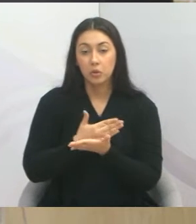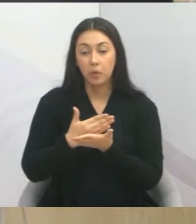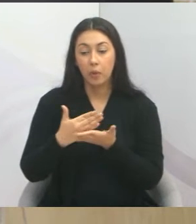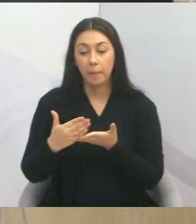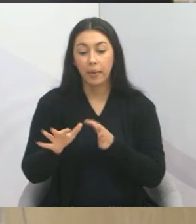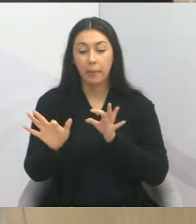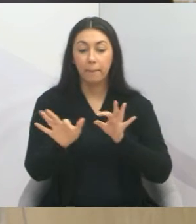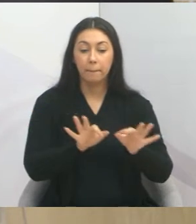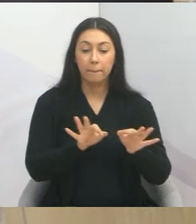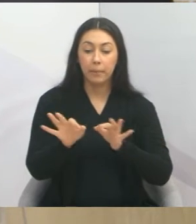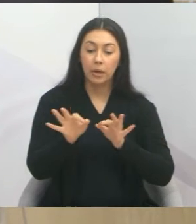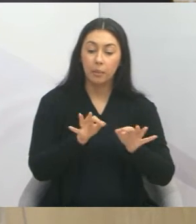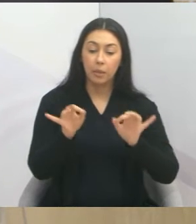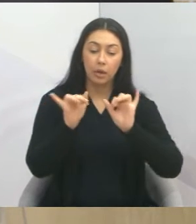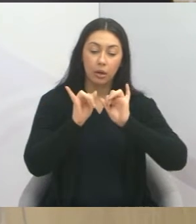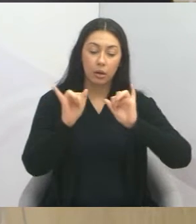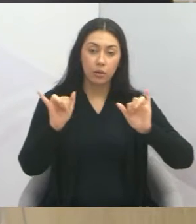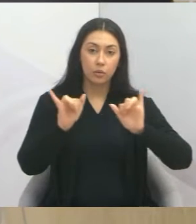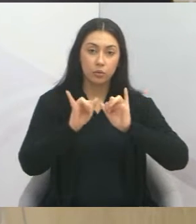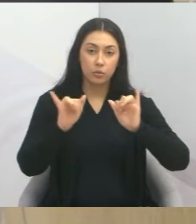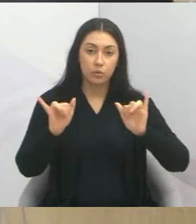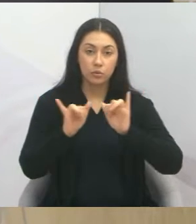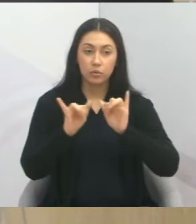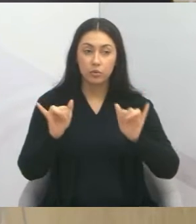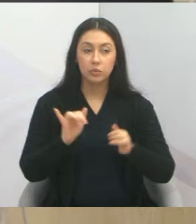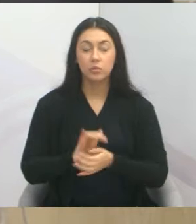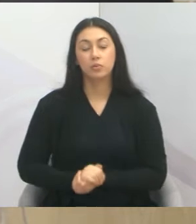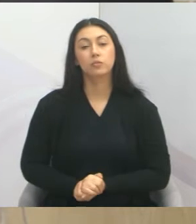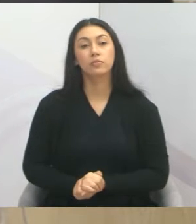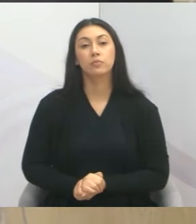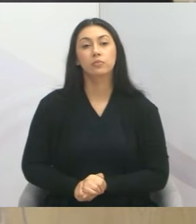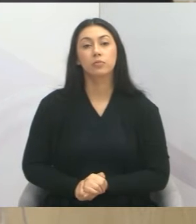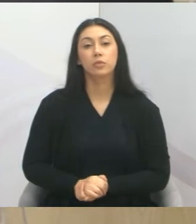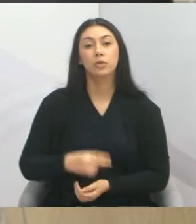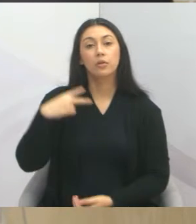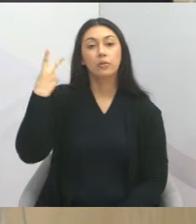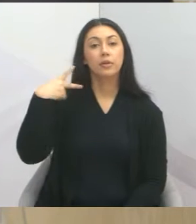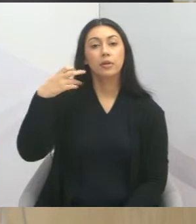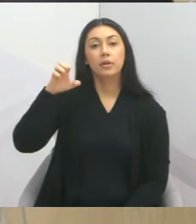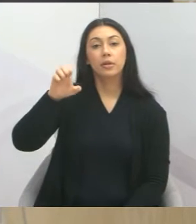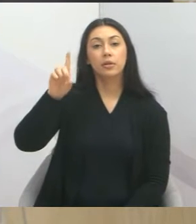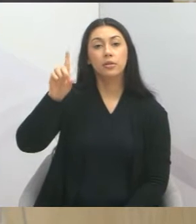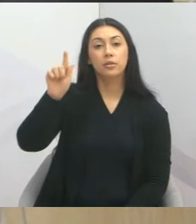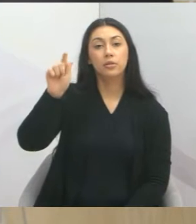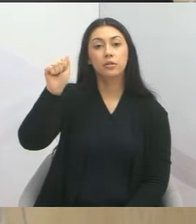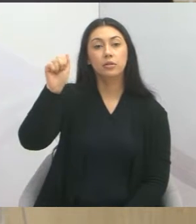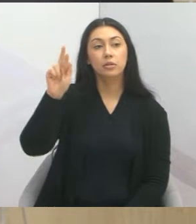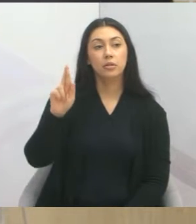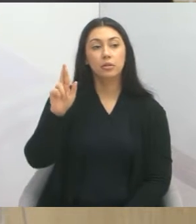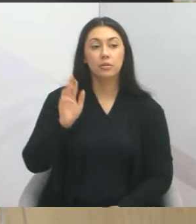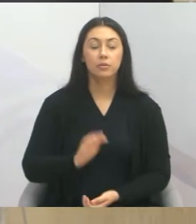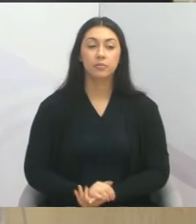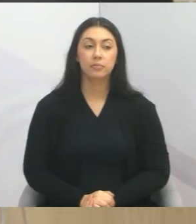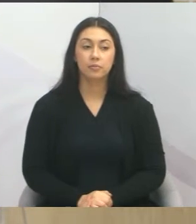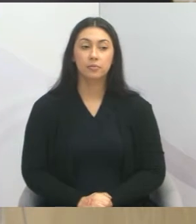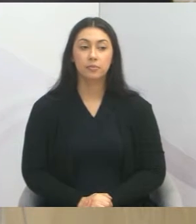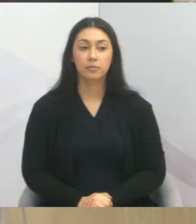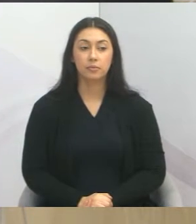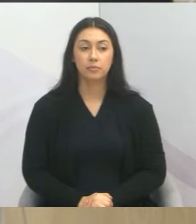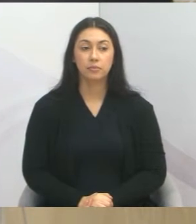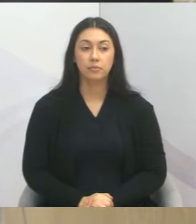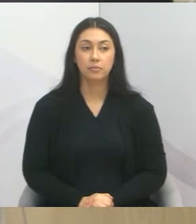adotados a presença habituais para divulgação da presente manifestação Vereador e ligar essas aqui ó